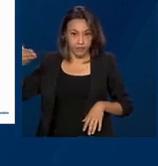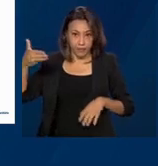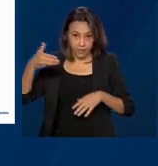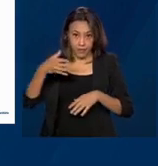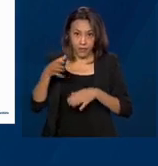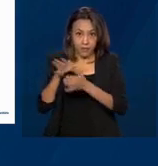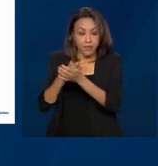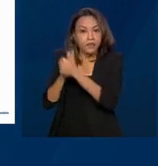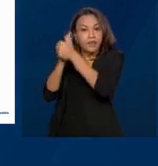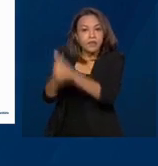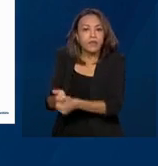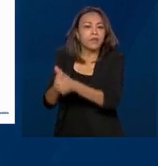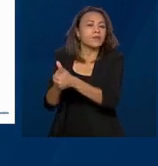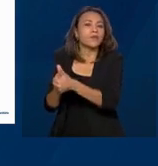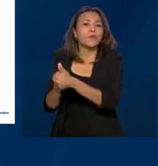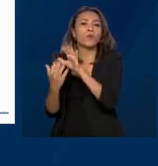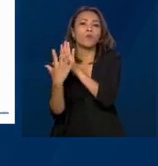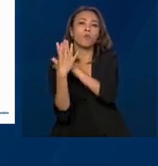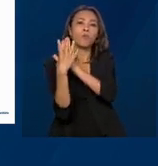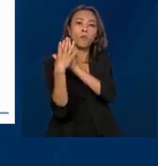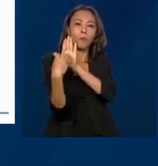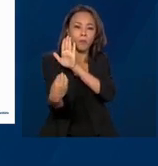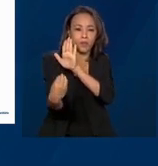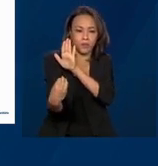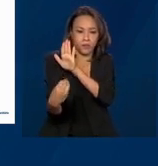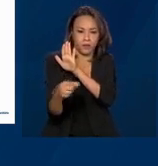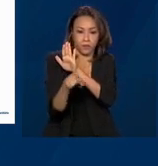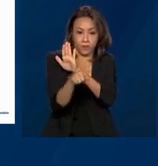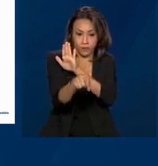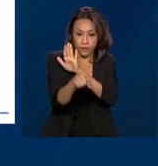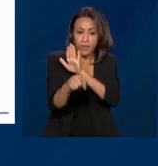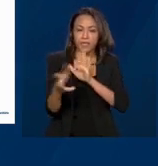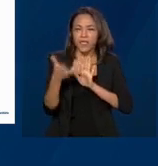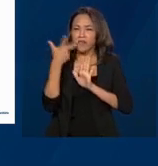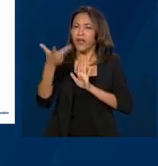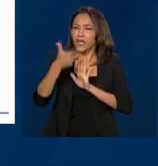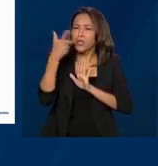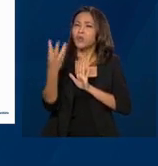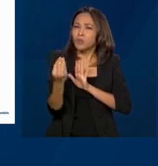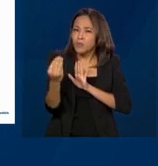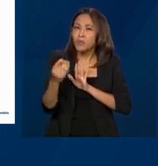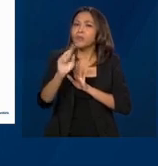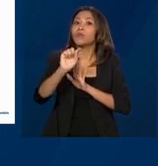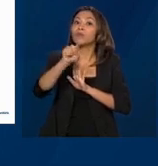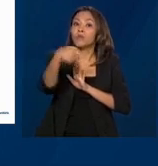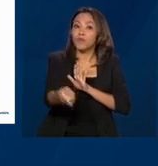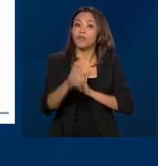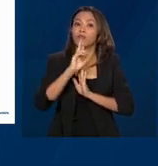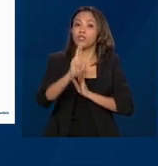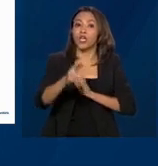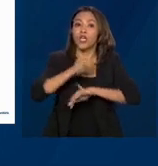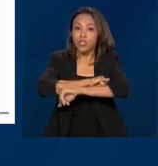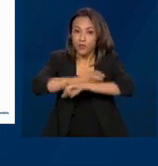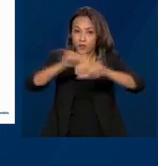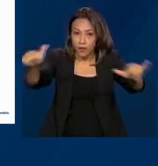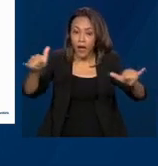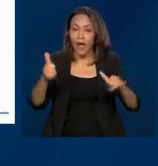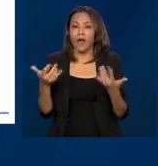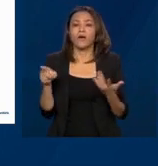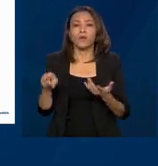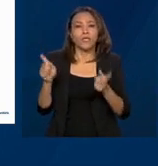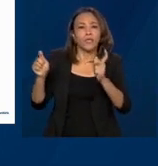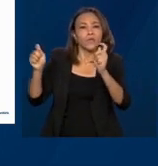termo, ele também está sendo falado agora, principalmente quando foram divulgados os resultados da eficácia da vacina do